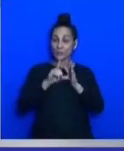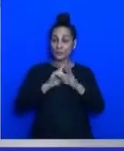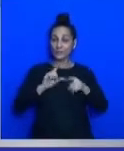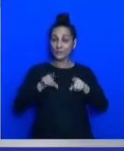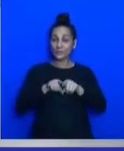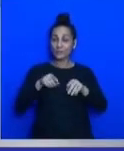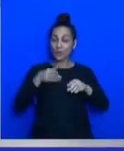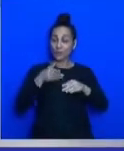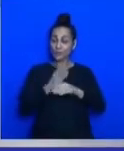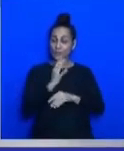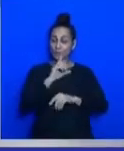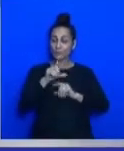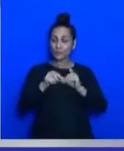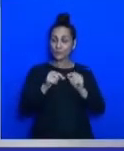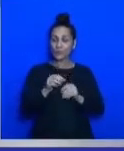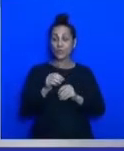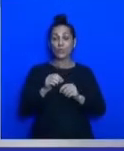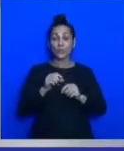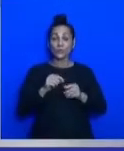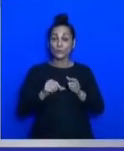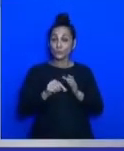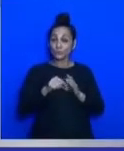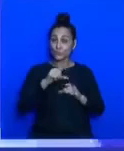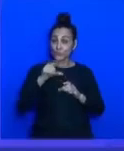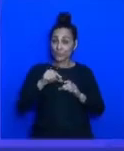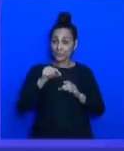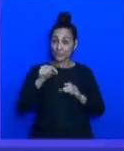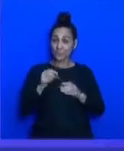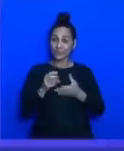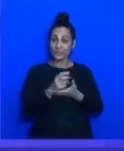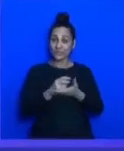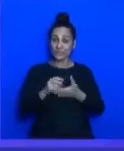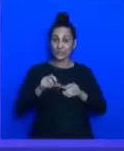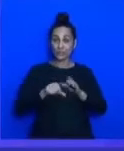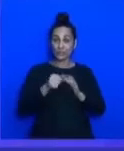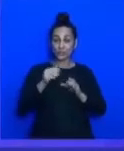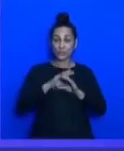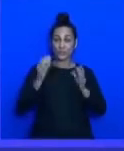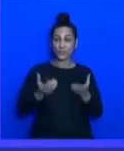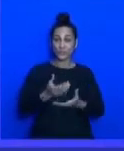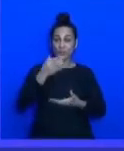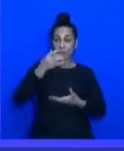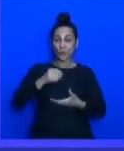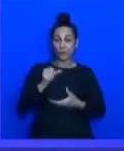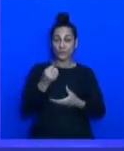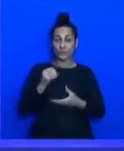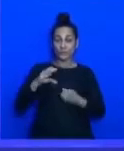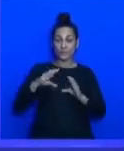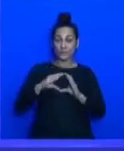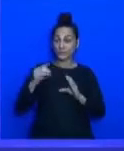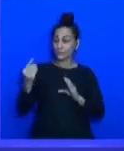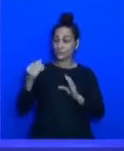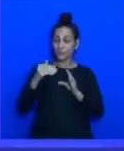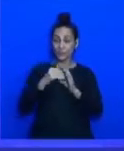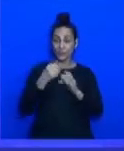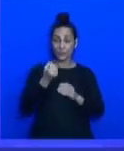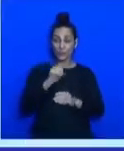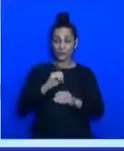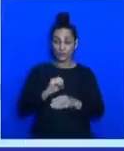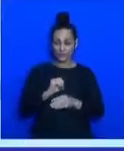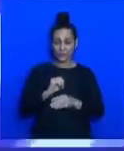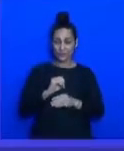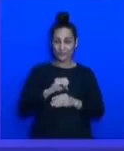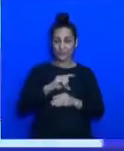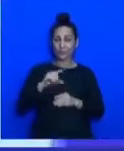validar o sorteio. O sorteio da Quina acontece no primeiro globo que já está preparado, suporte carregado com 80 bolas numeradas de 01 a